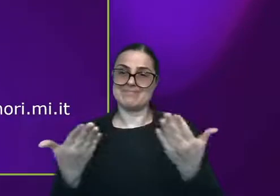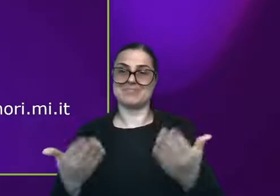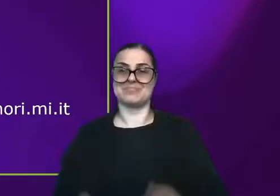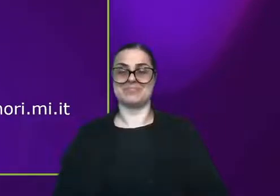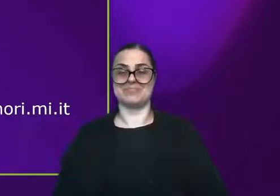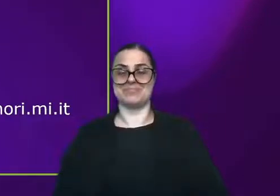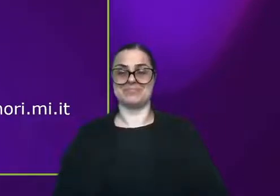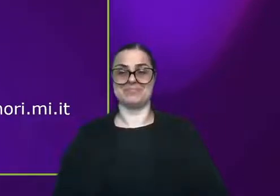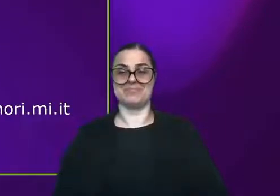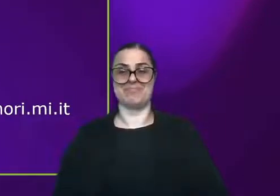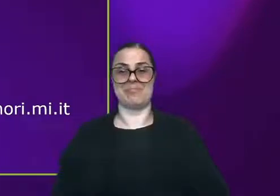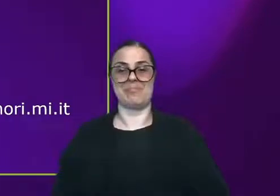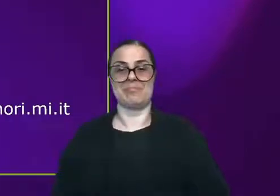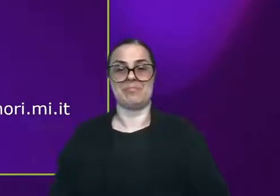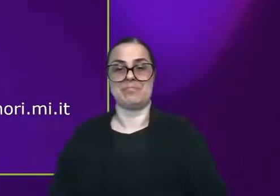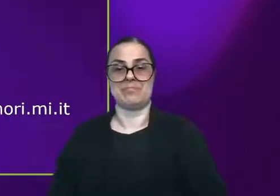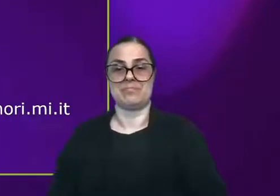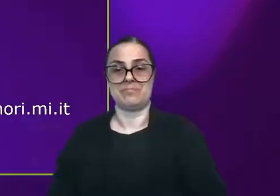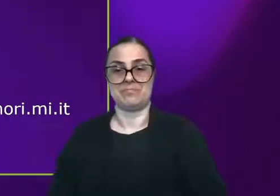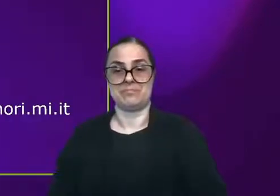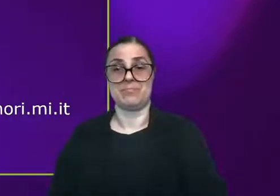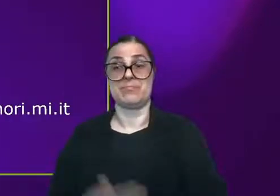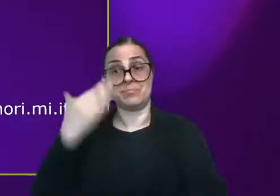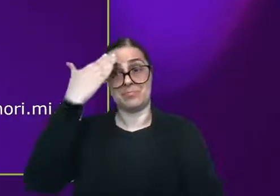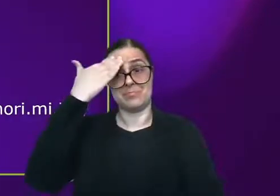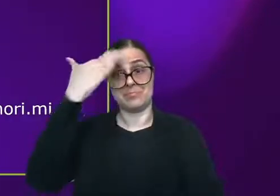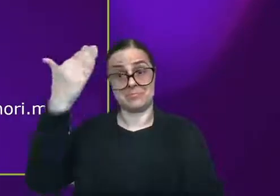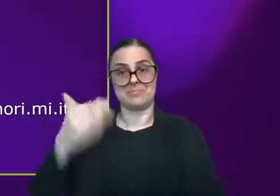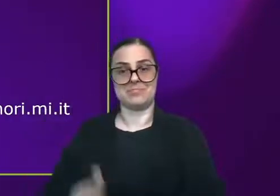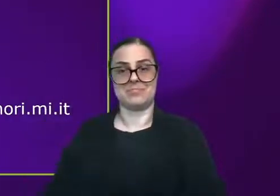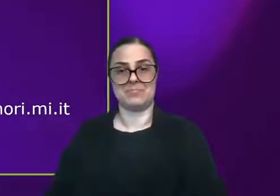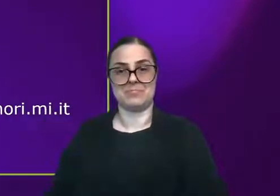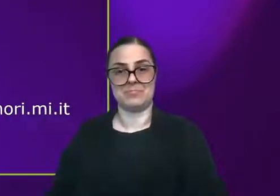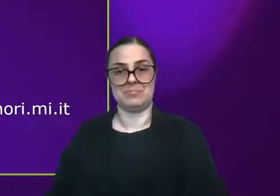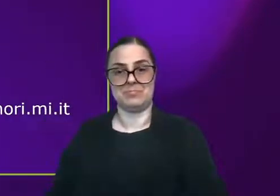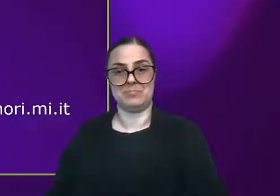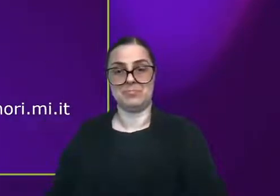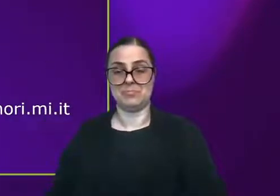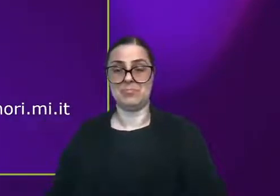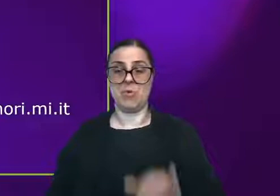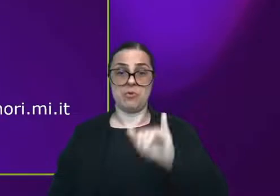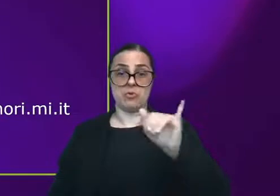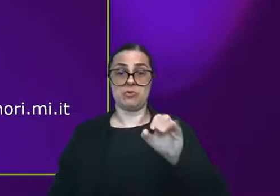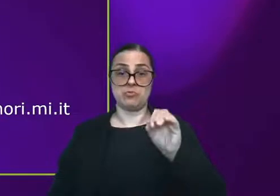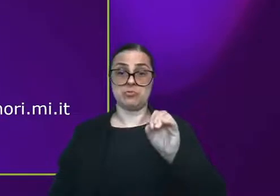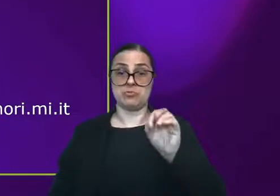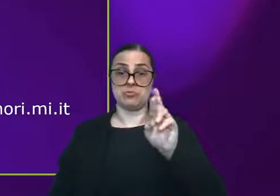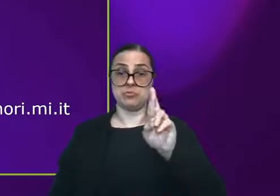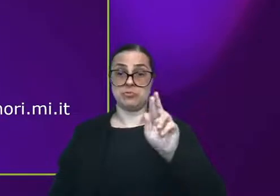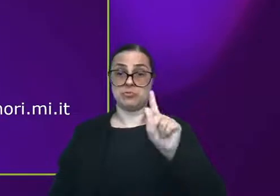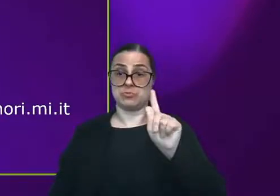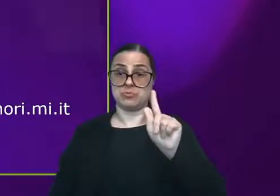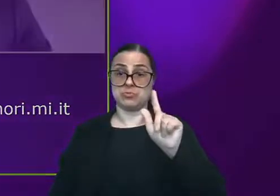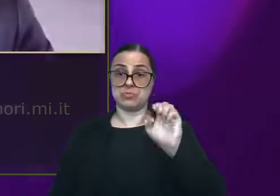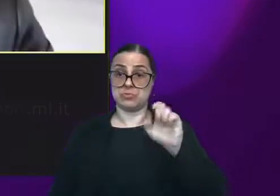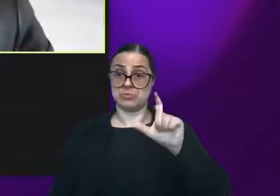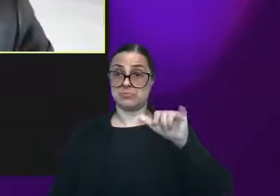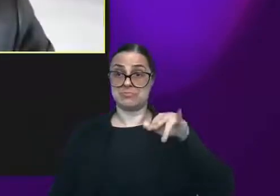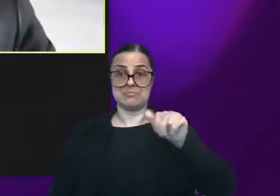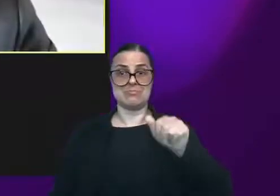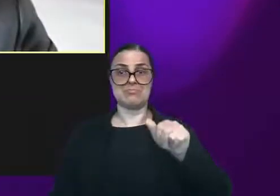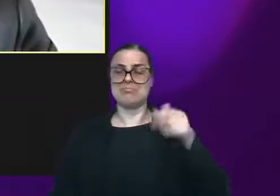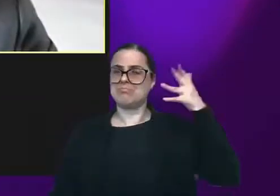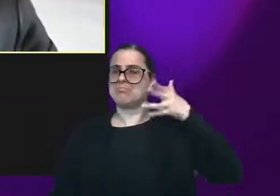pela atenção. Muito obrigado, doutora Jorgelina. Excelente